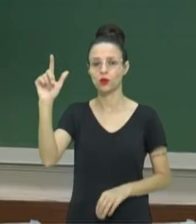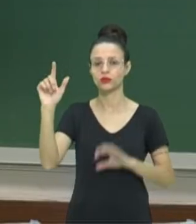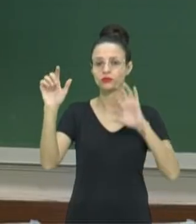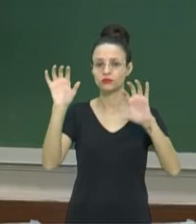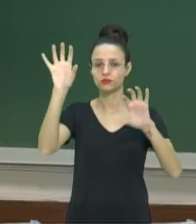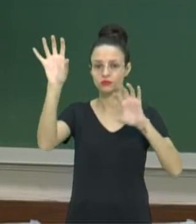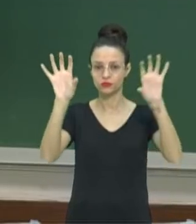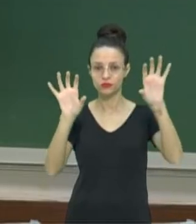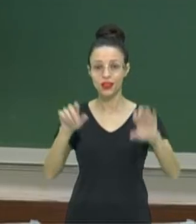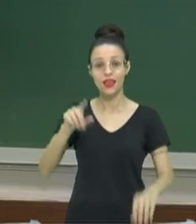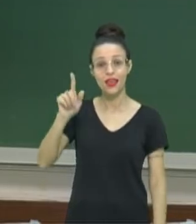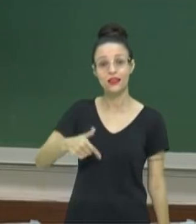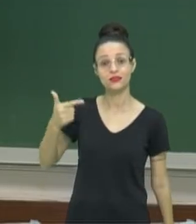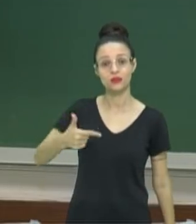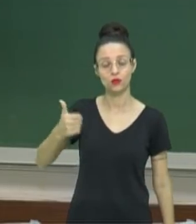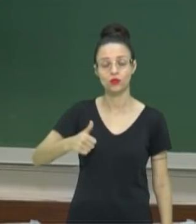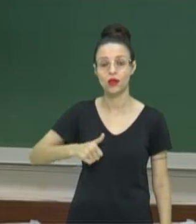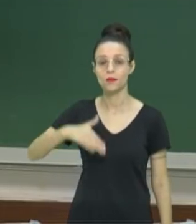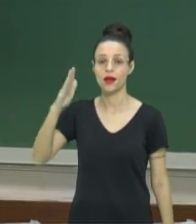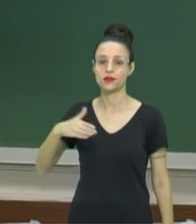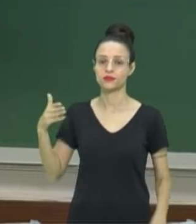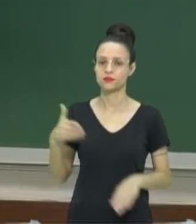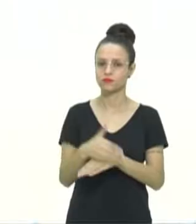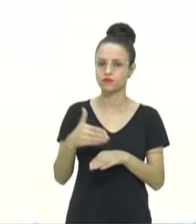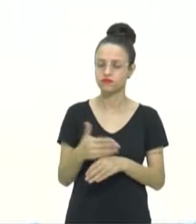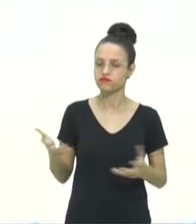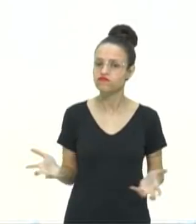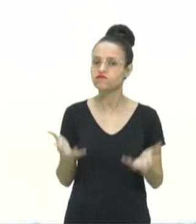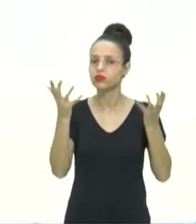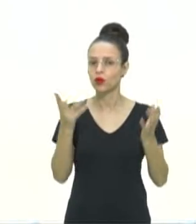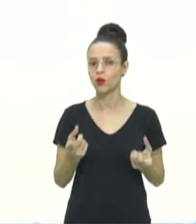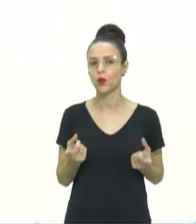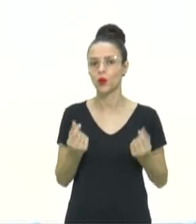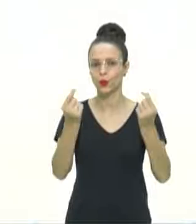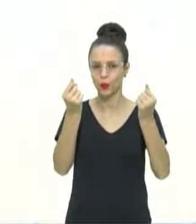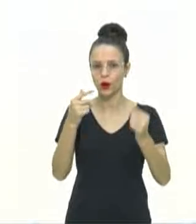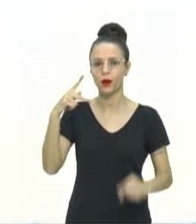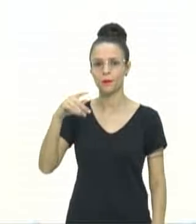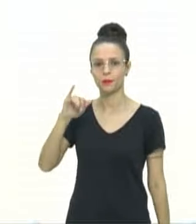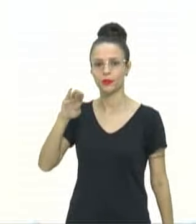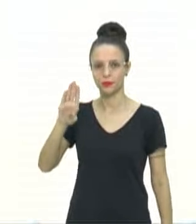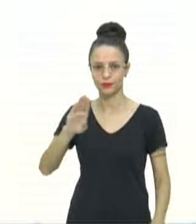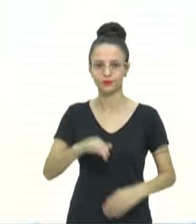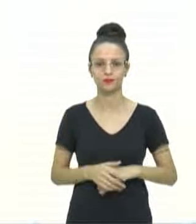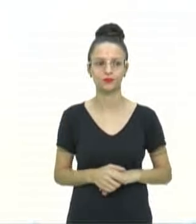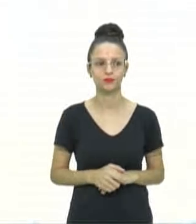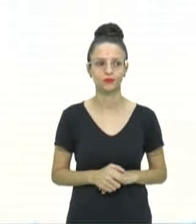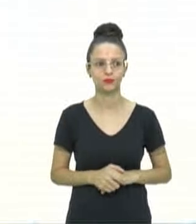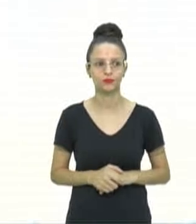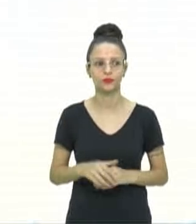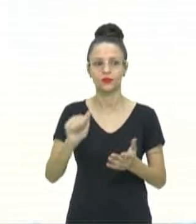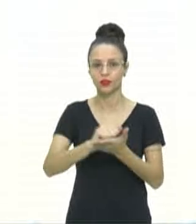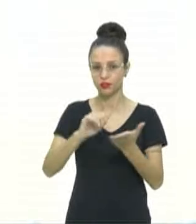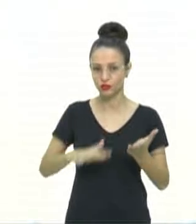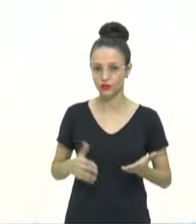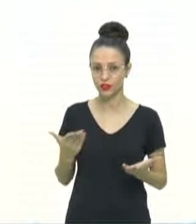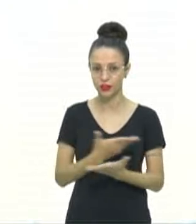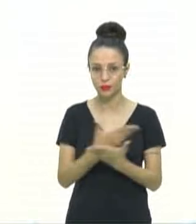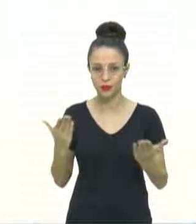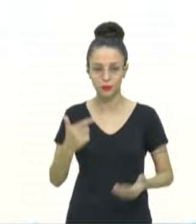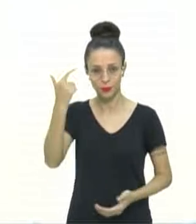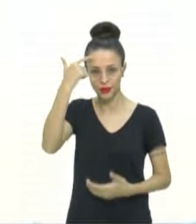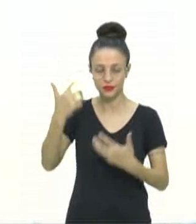ficam menos. Então é a segunda ali, maior em contribuição do PIB, certo? Atividadezinha ali para a